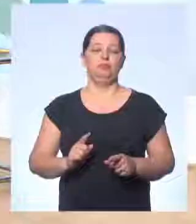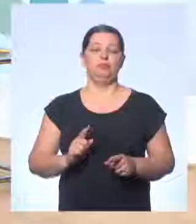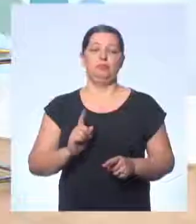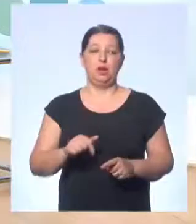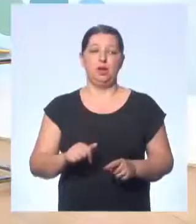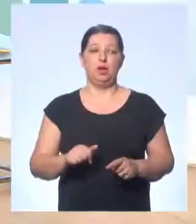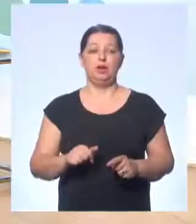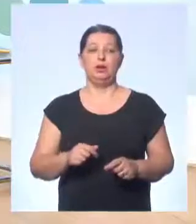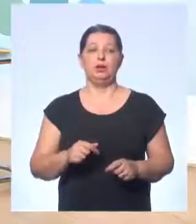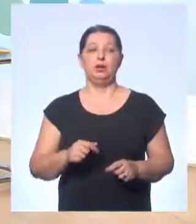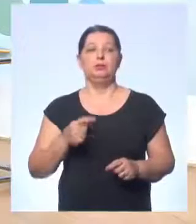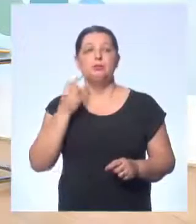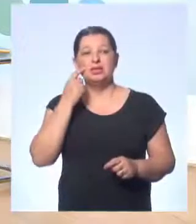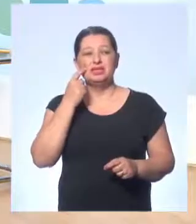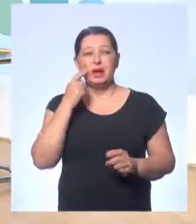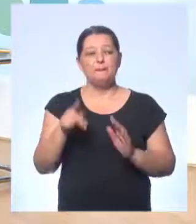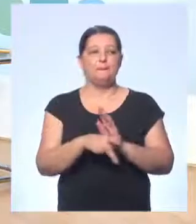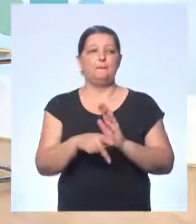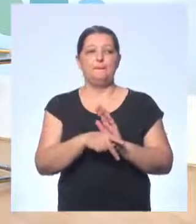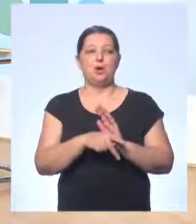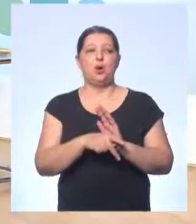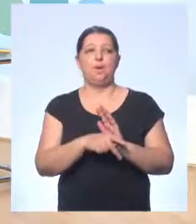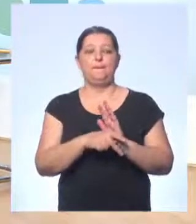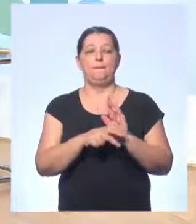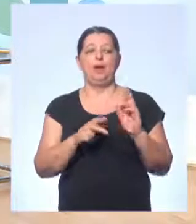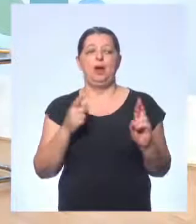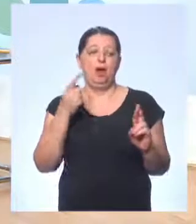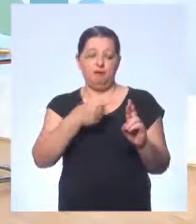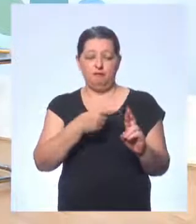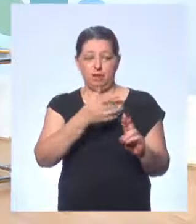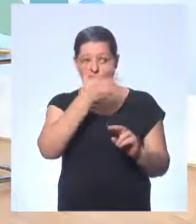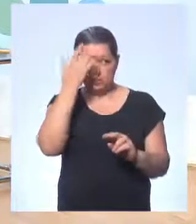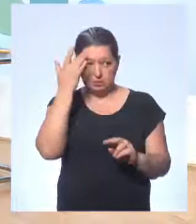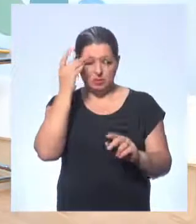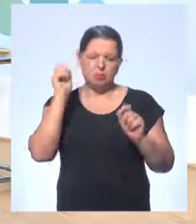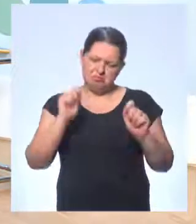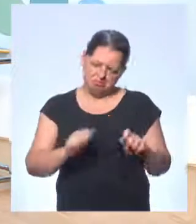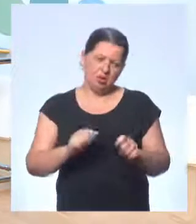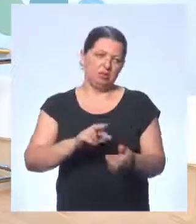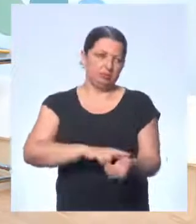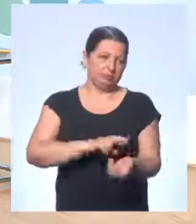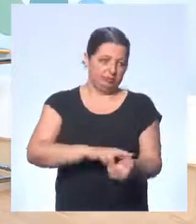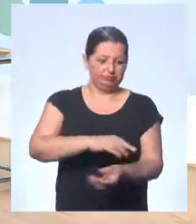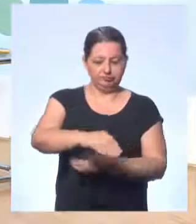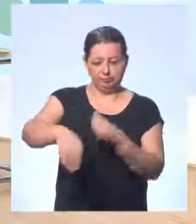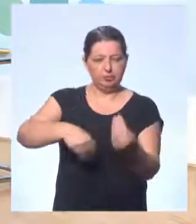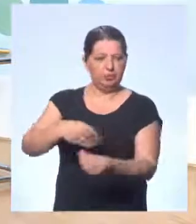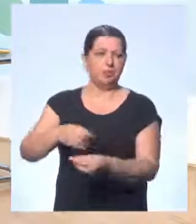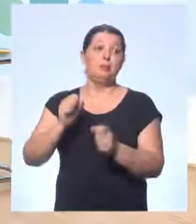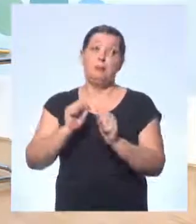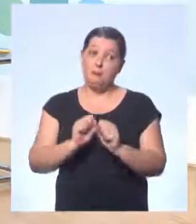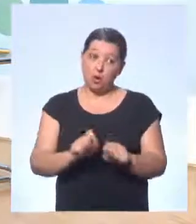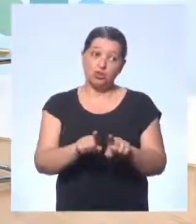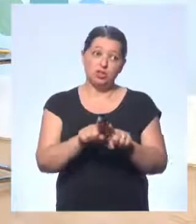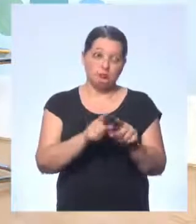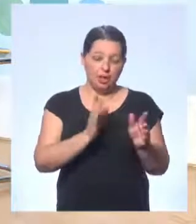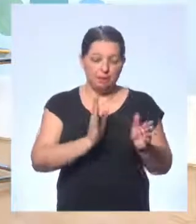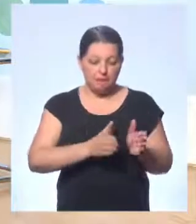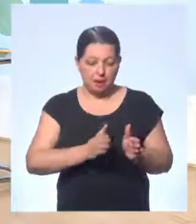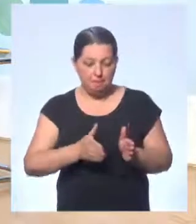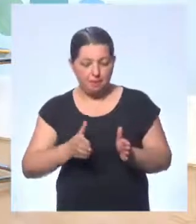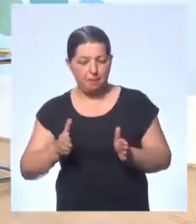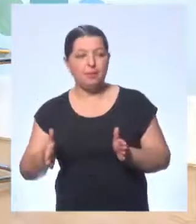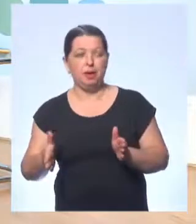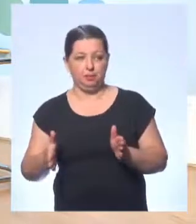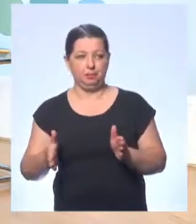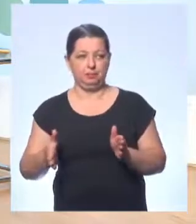Você tira a referência, né, das pessoas. Então, o ritmo ele pode tanto instituir a ordem, né? Então, eu vou pôr